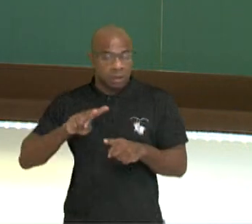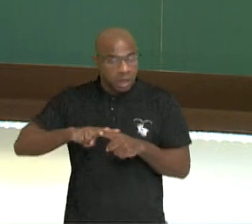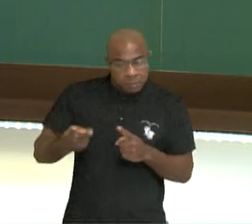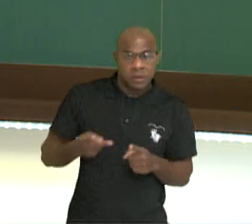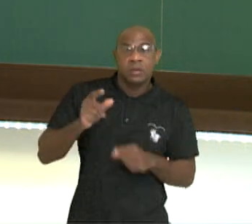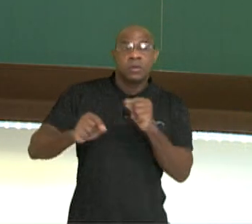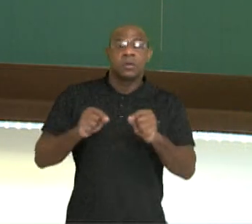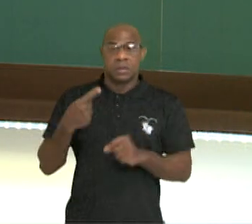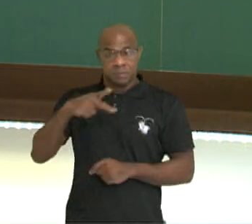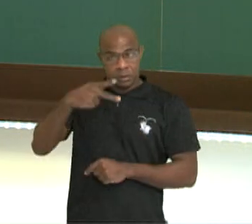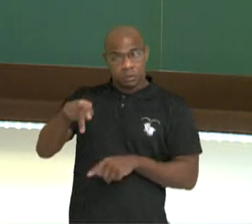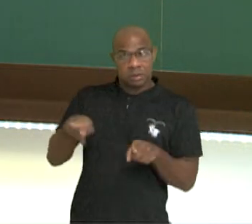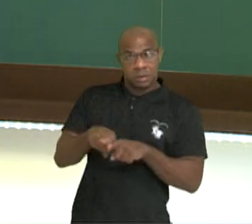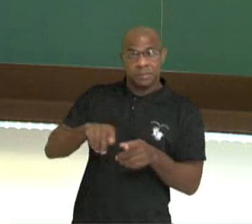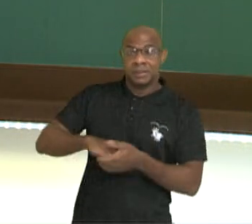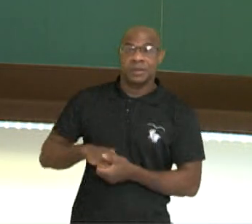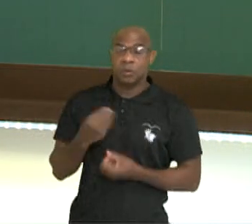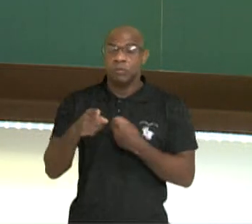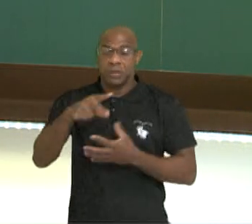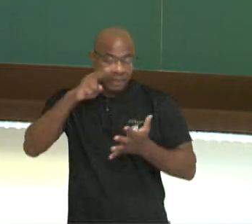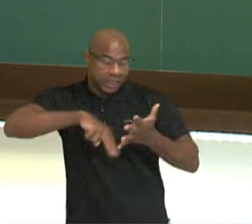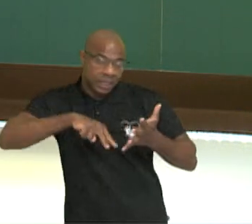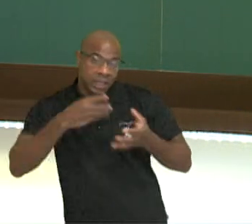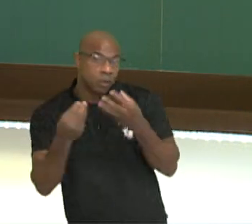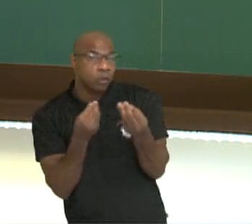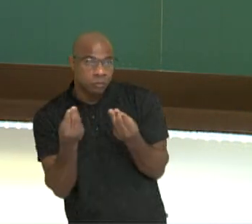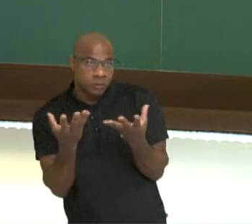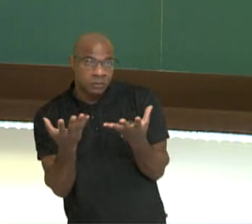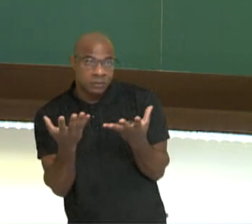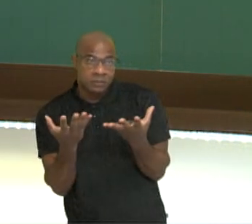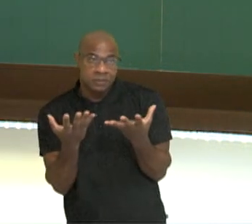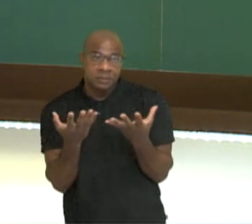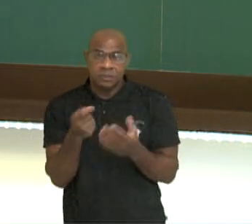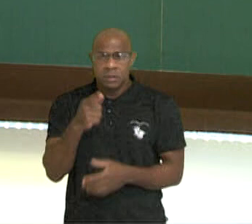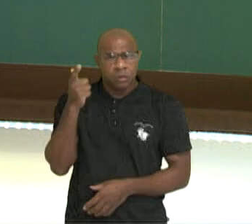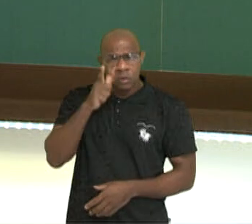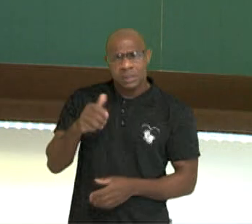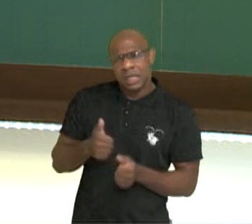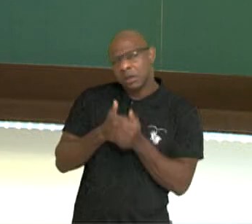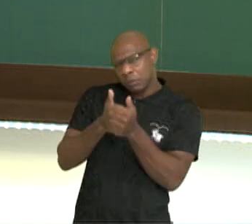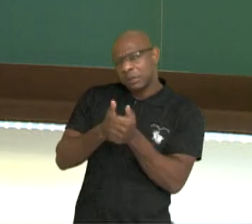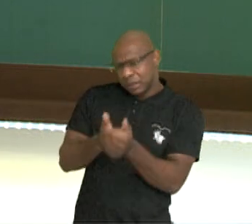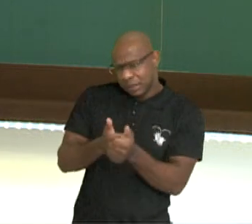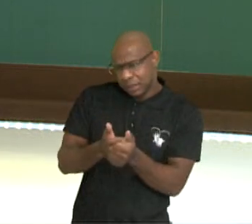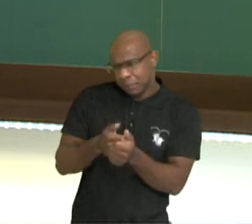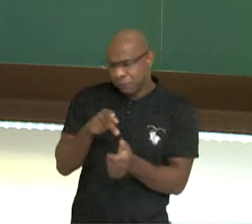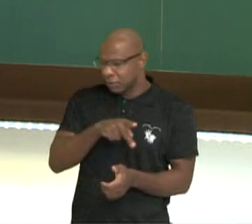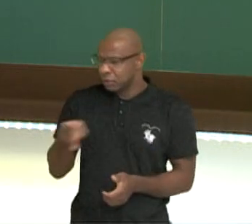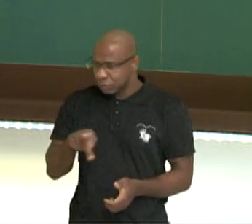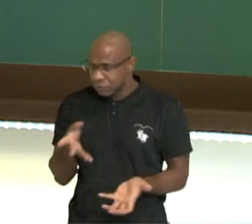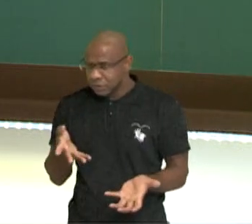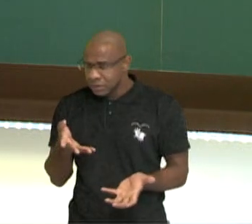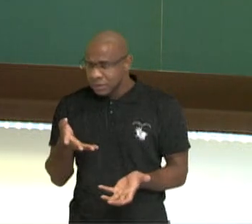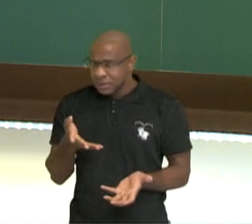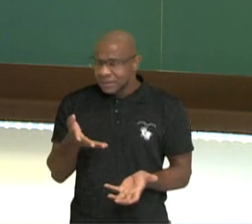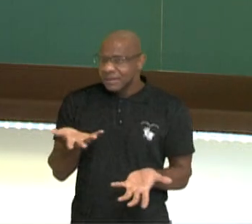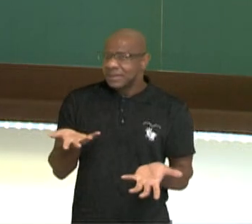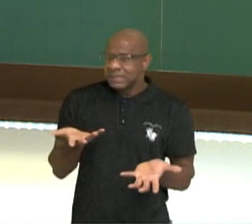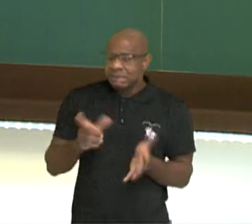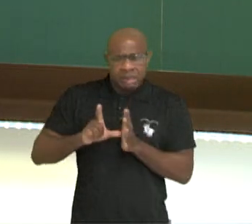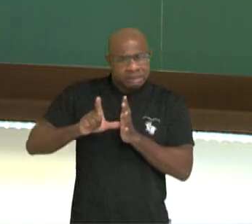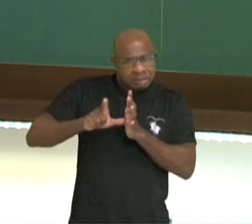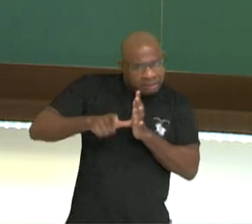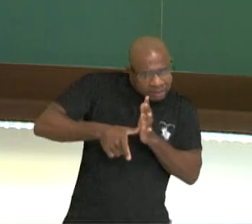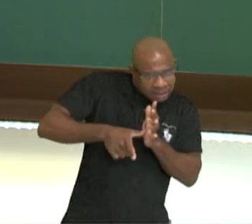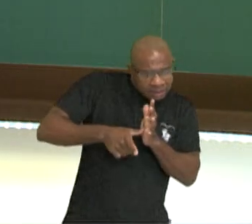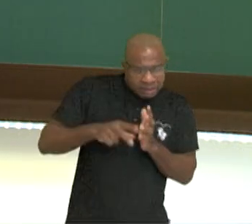uma auto sua. Como você está lendo? Né? Você consegue acompanhar a professora Gláucia? Você ficou para trás?